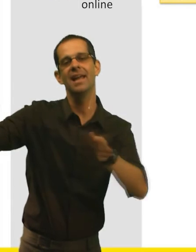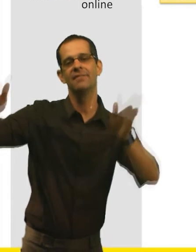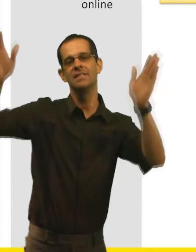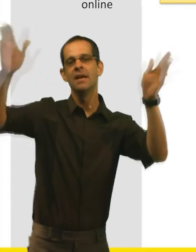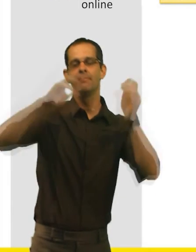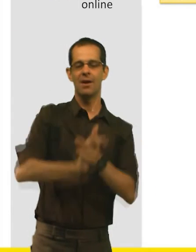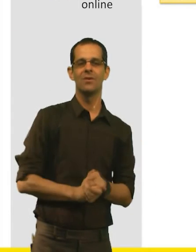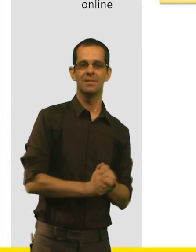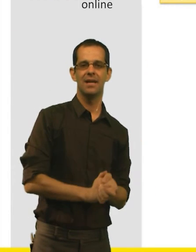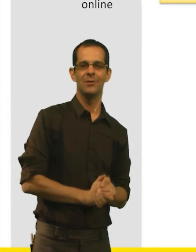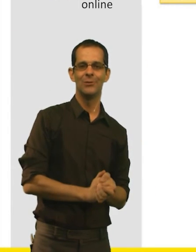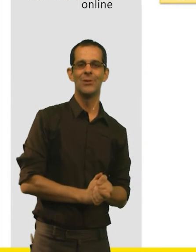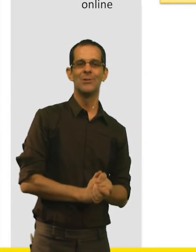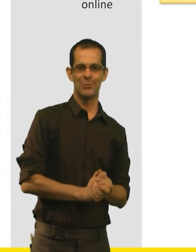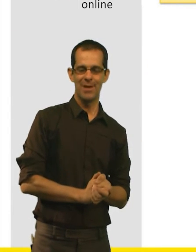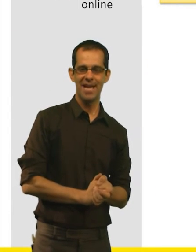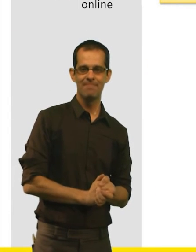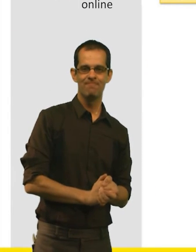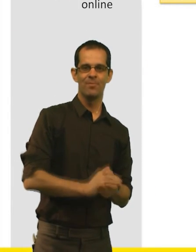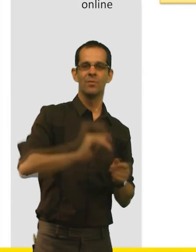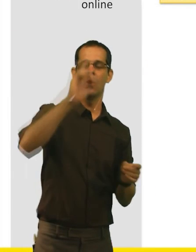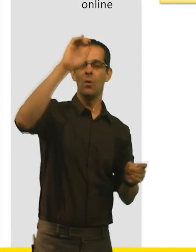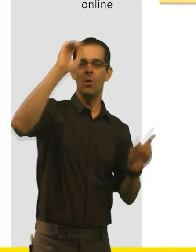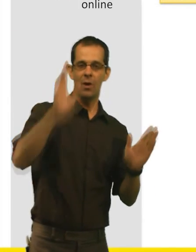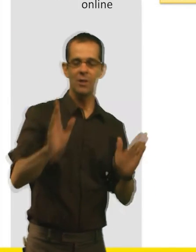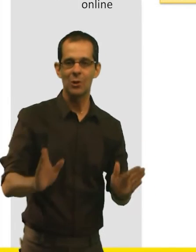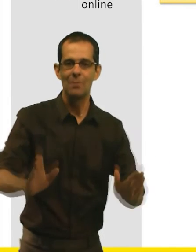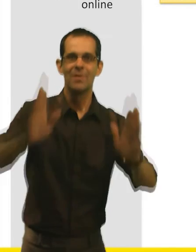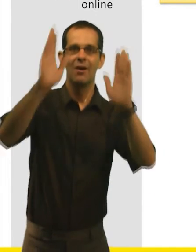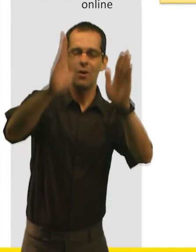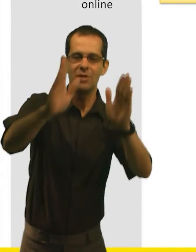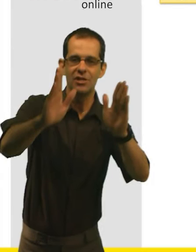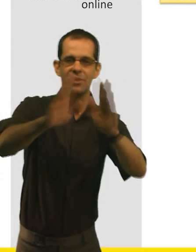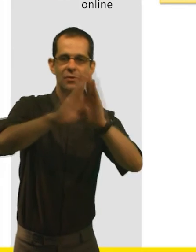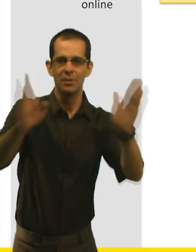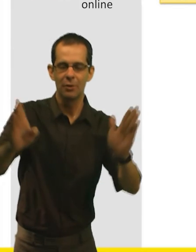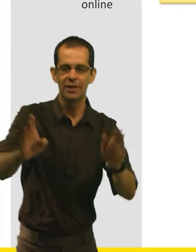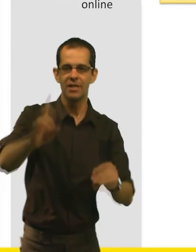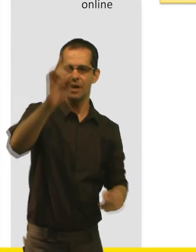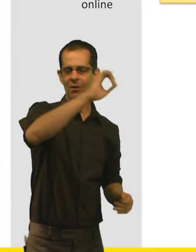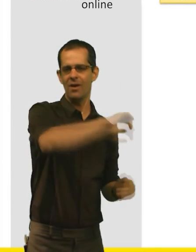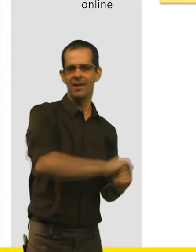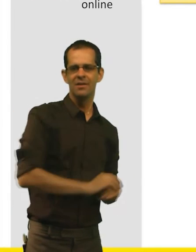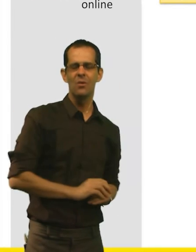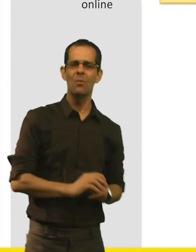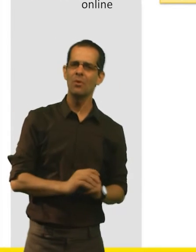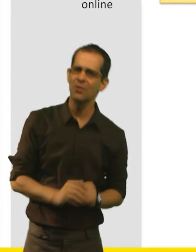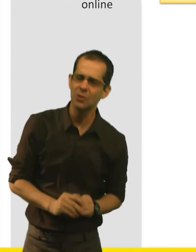as tarefas para alcançá-lo. Tudo bem? Então, olha só. Objetivo importante.